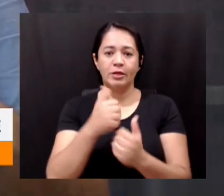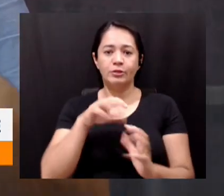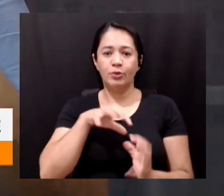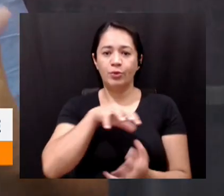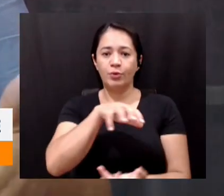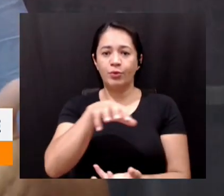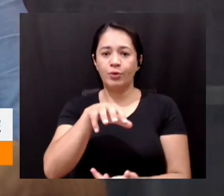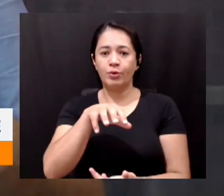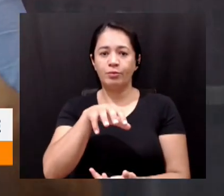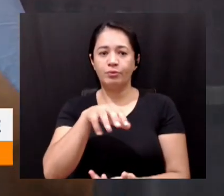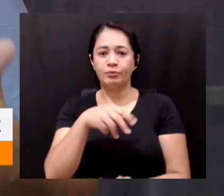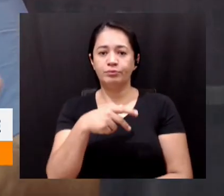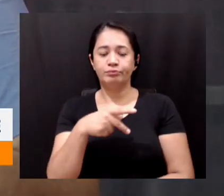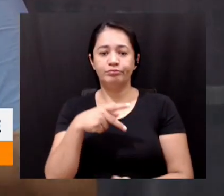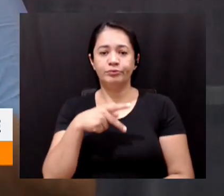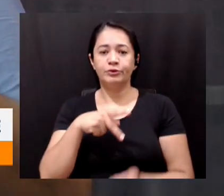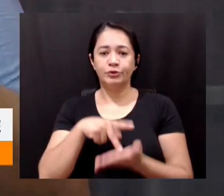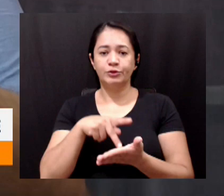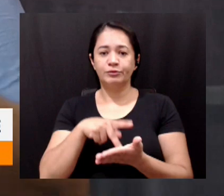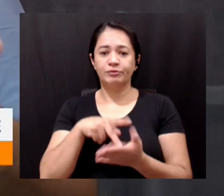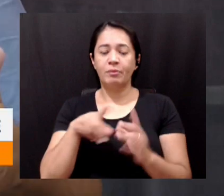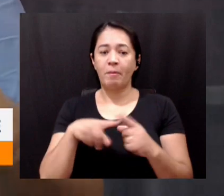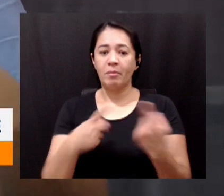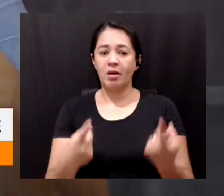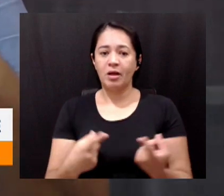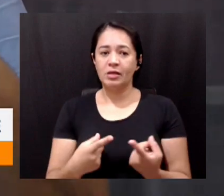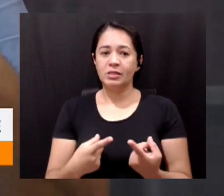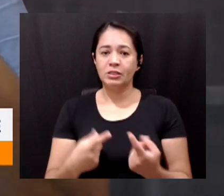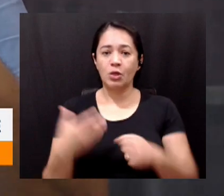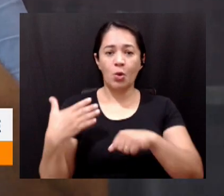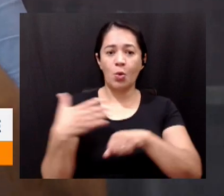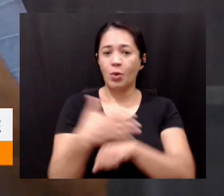outro lado, ainda, sim, o acesso é extremamente